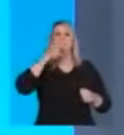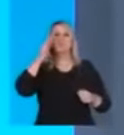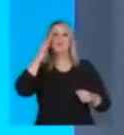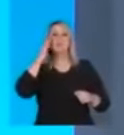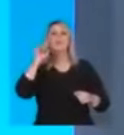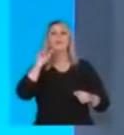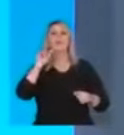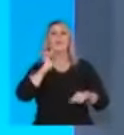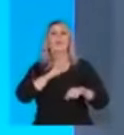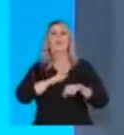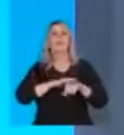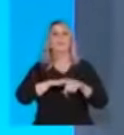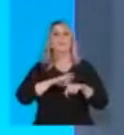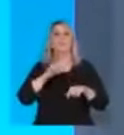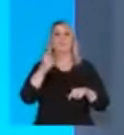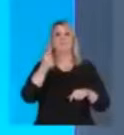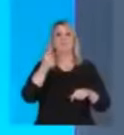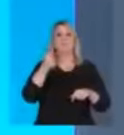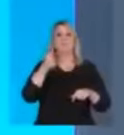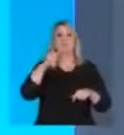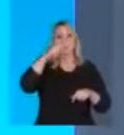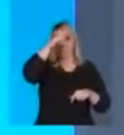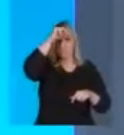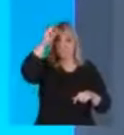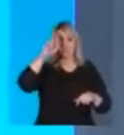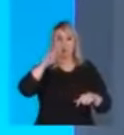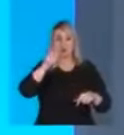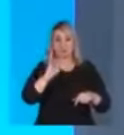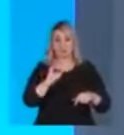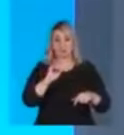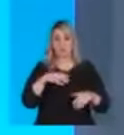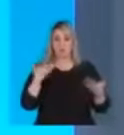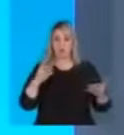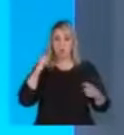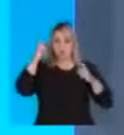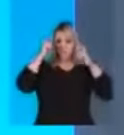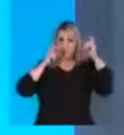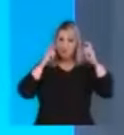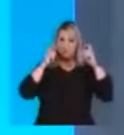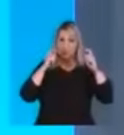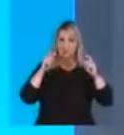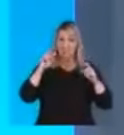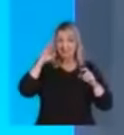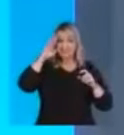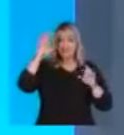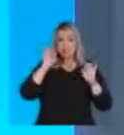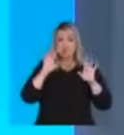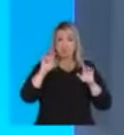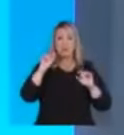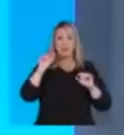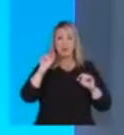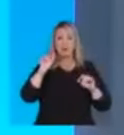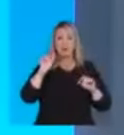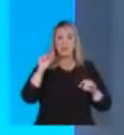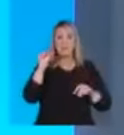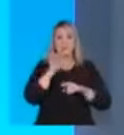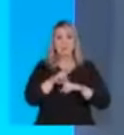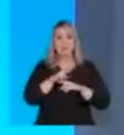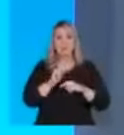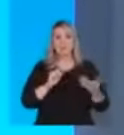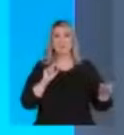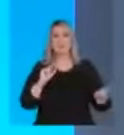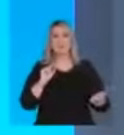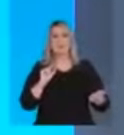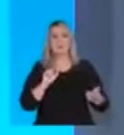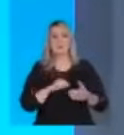feito dos recursos da Prefeitura do Rio de Janeiro mas me preocupa muito uma em especial que é a Previdência a